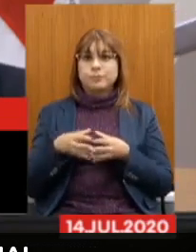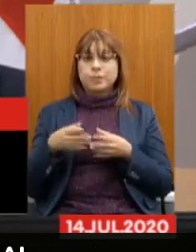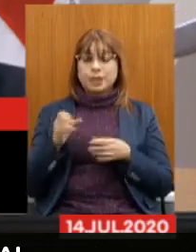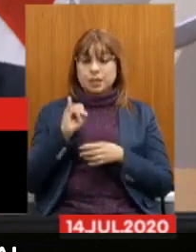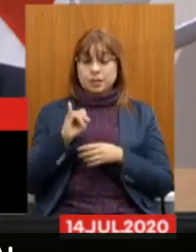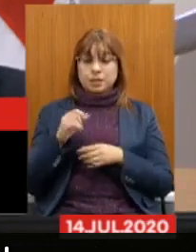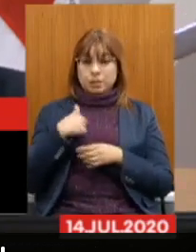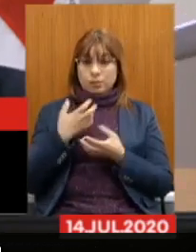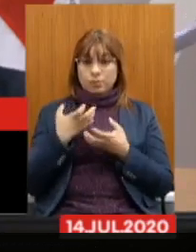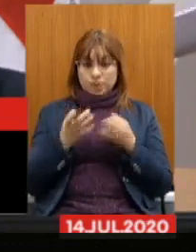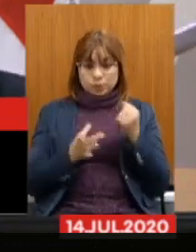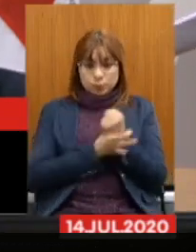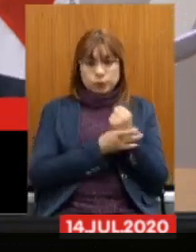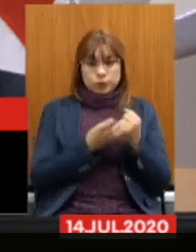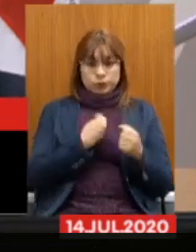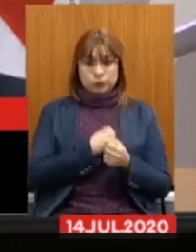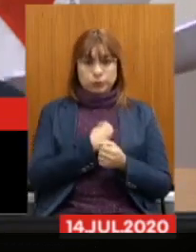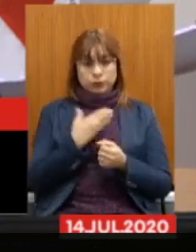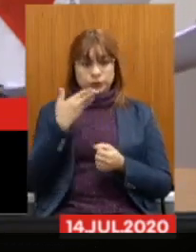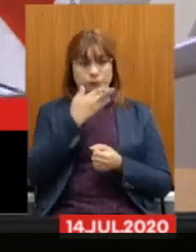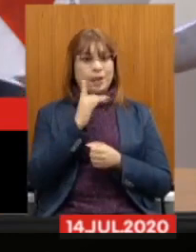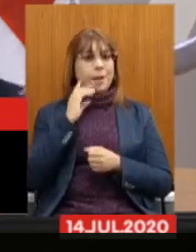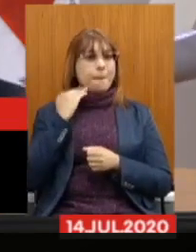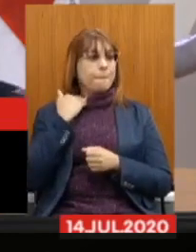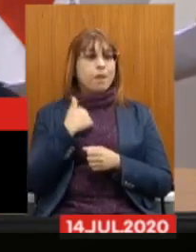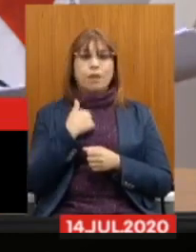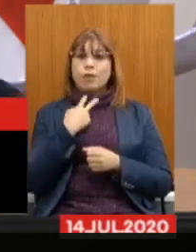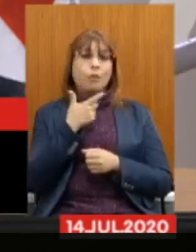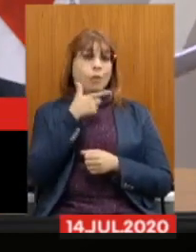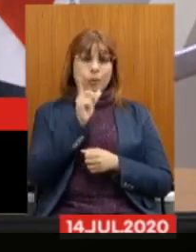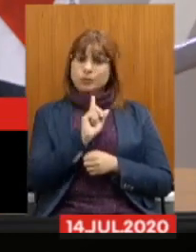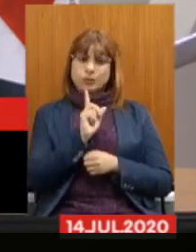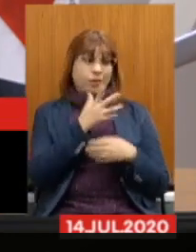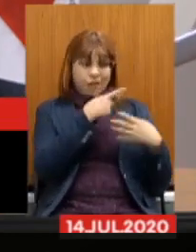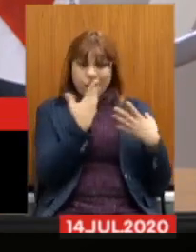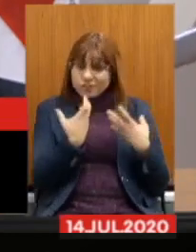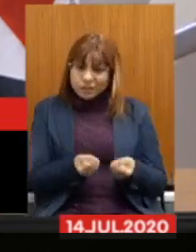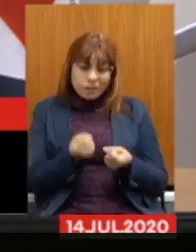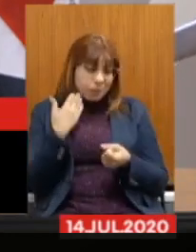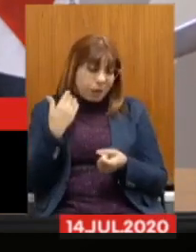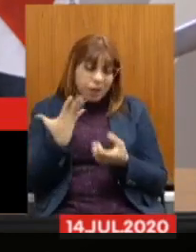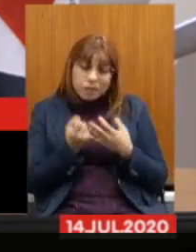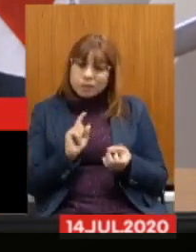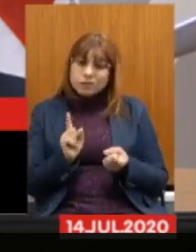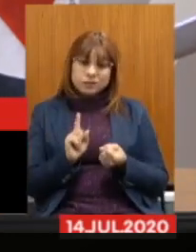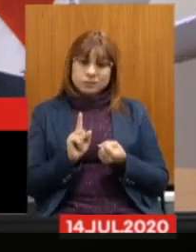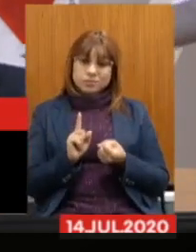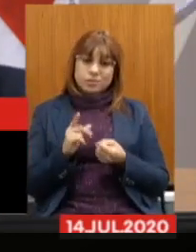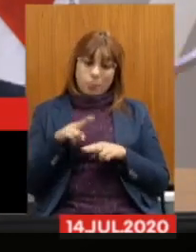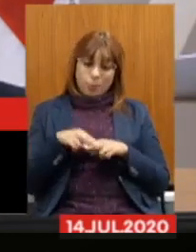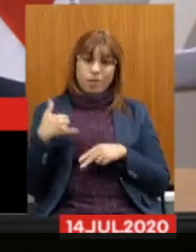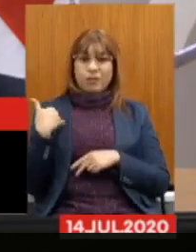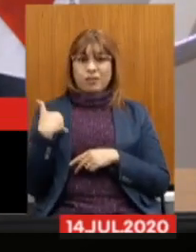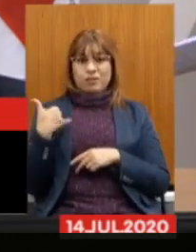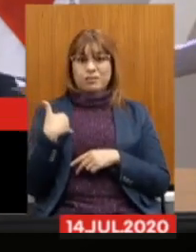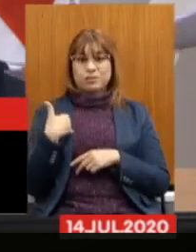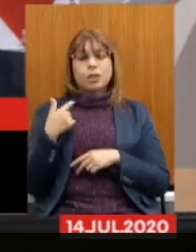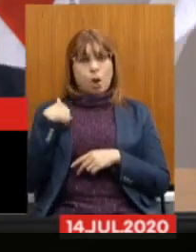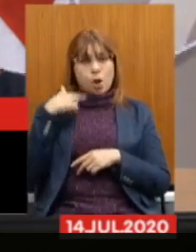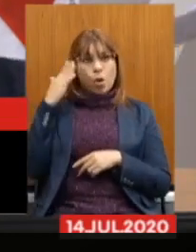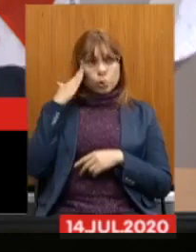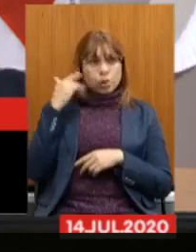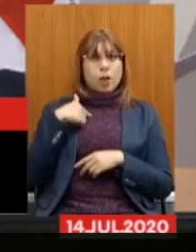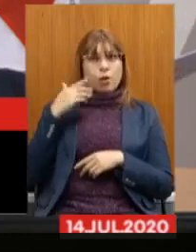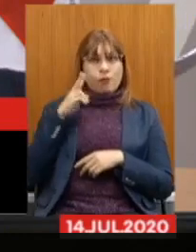quiser fazer um seguro de vida hoje no banco, eu não tenho mais condição, ele não aceita. Então, eu sei que vou morrer. Se